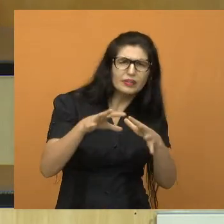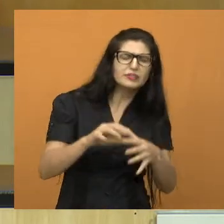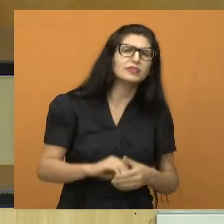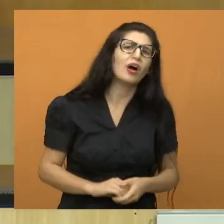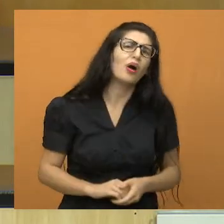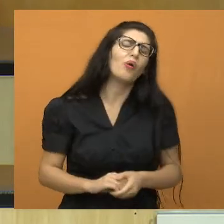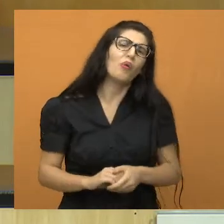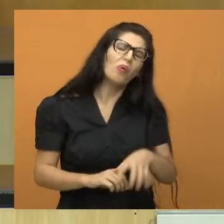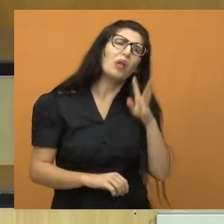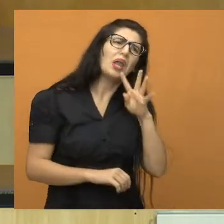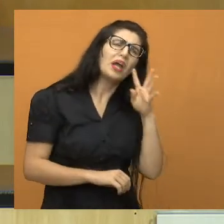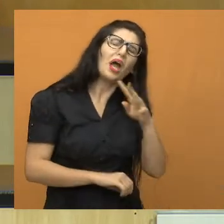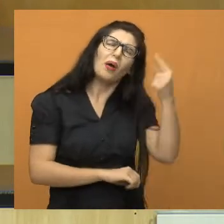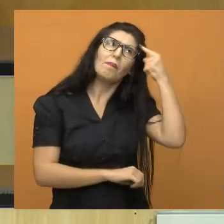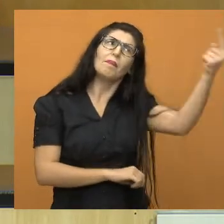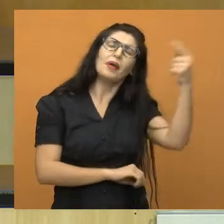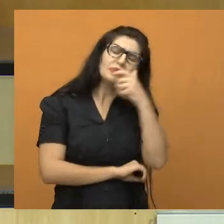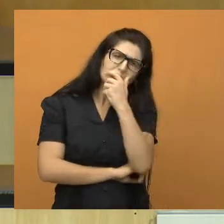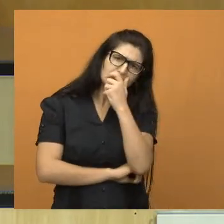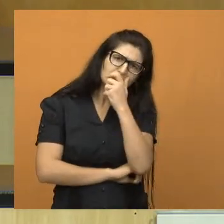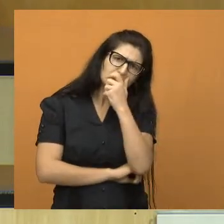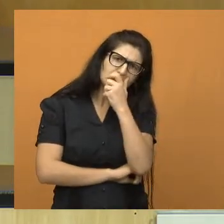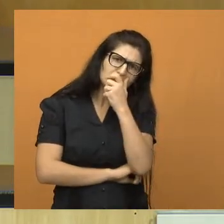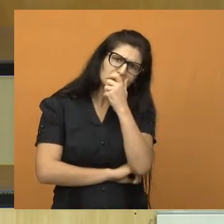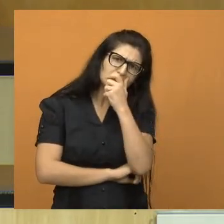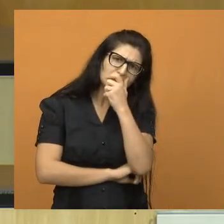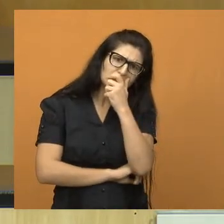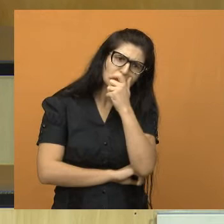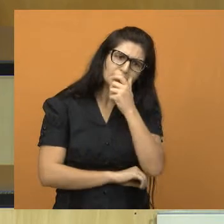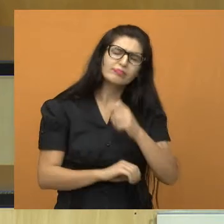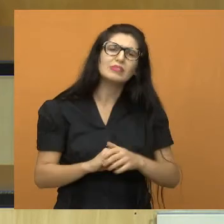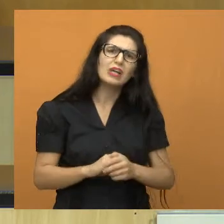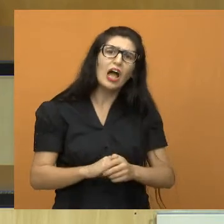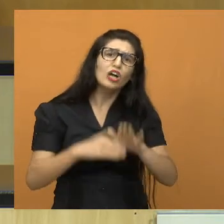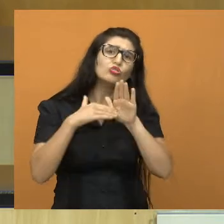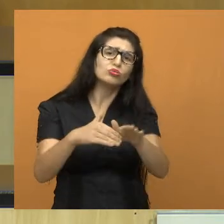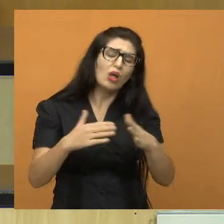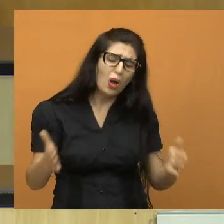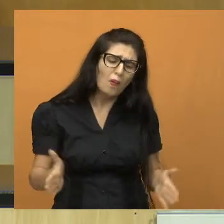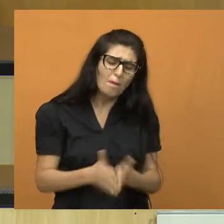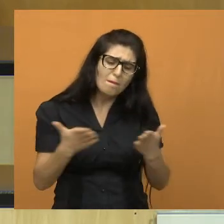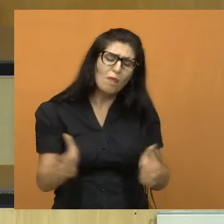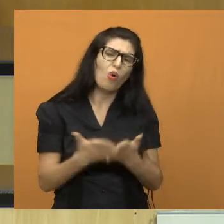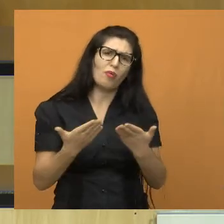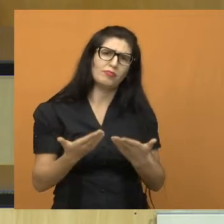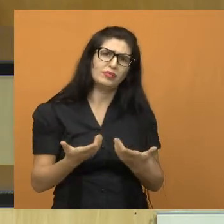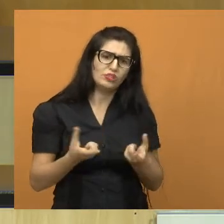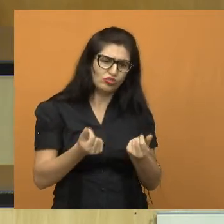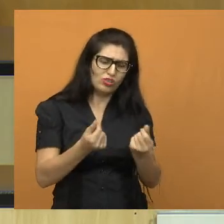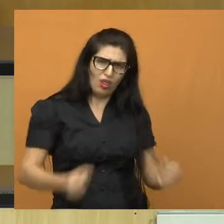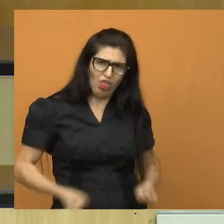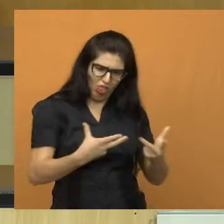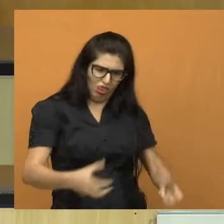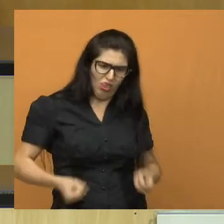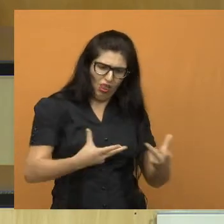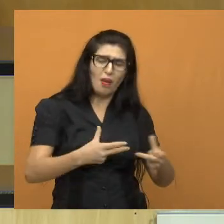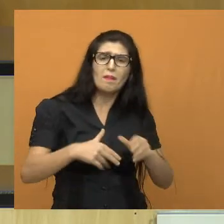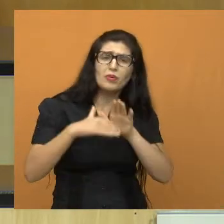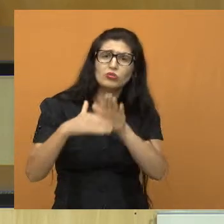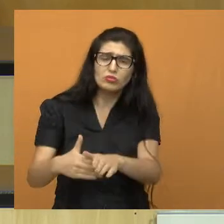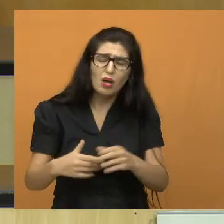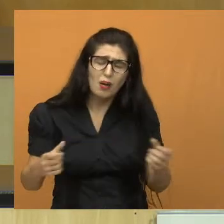dele, ele deixou a riqueza e foi viver como pobre para ajudar os pobres. O que mais me chamou a atenção, eu acho que é isso que